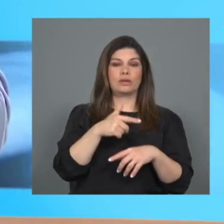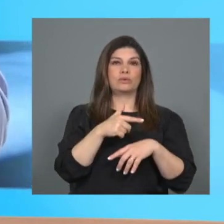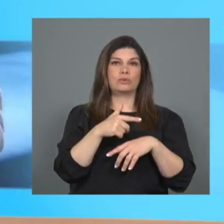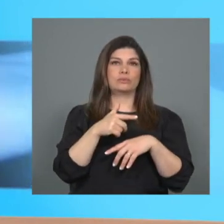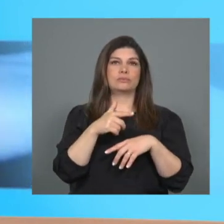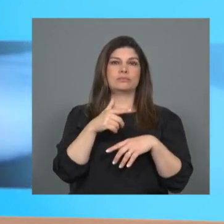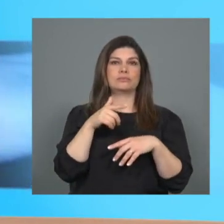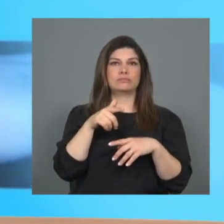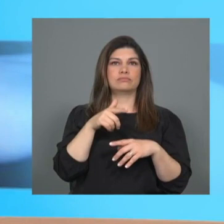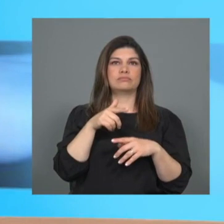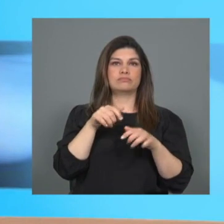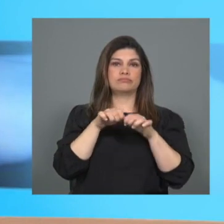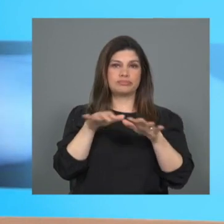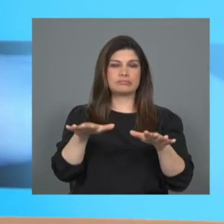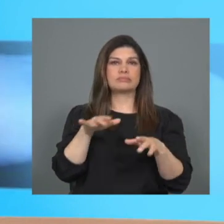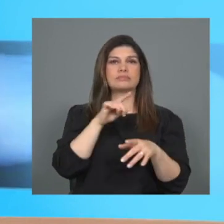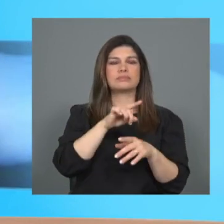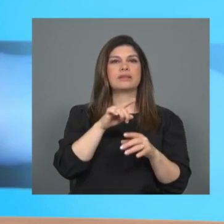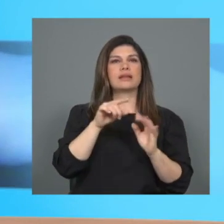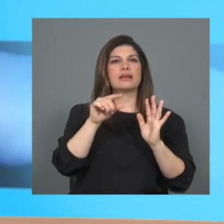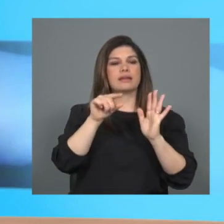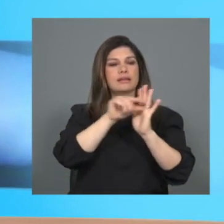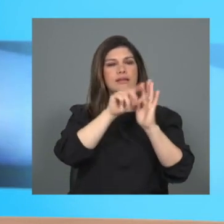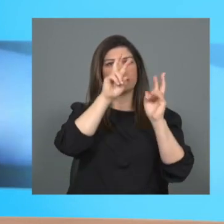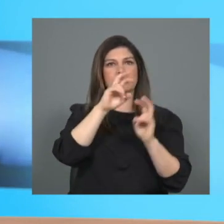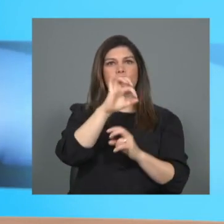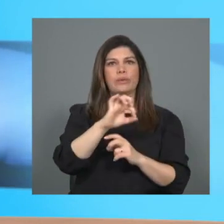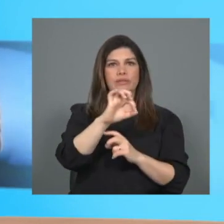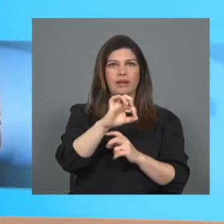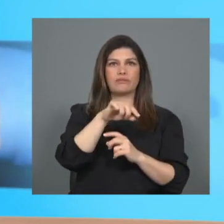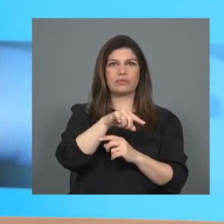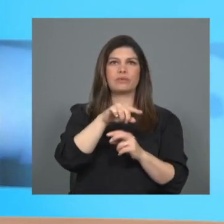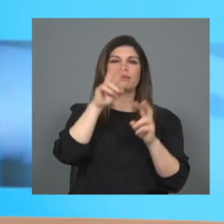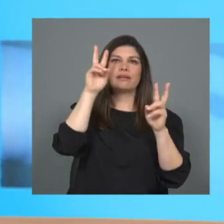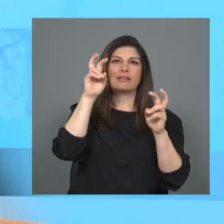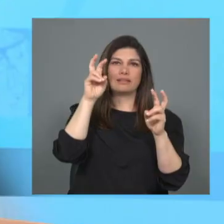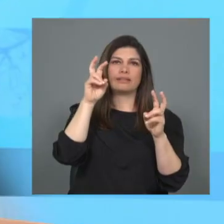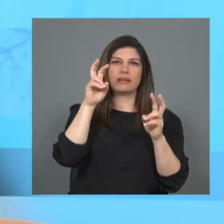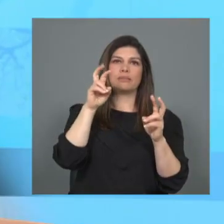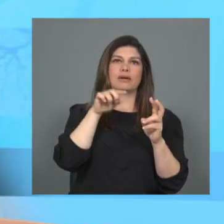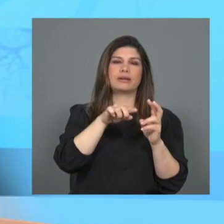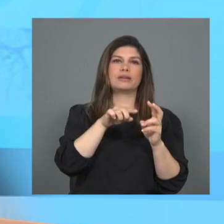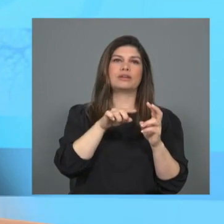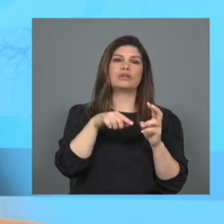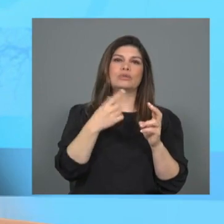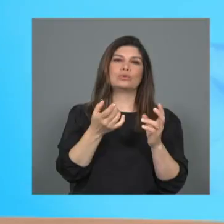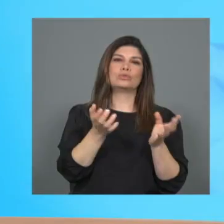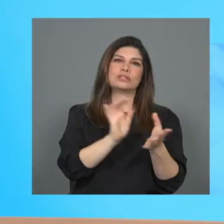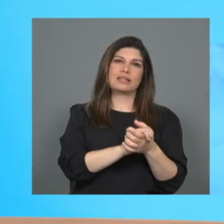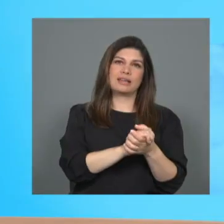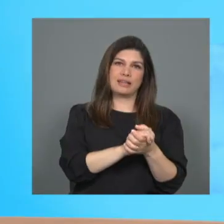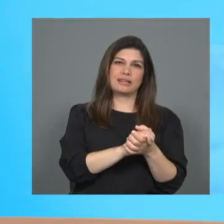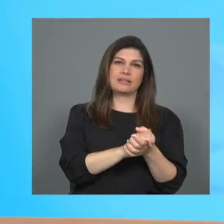mas muito centrado no capítulo 8º, e que era preciso... A temática dos divorciados recasados, exatamente, e que era